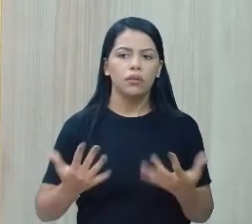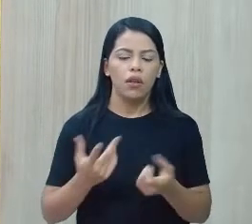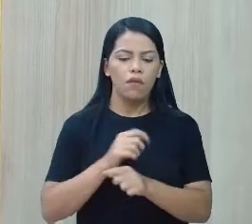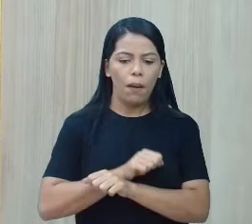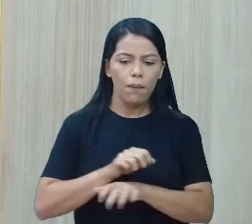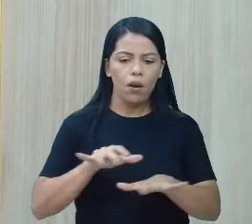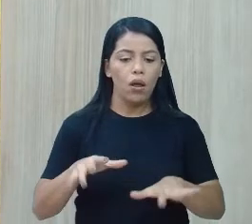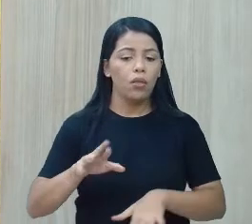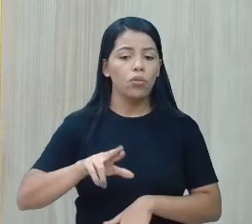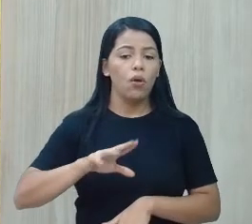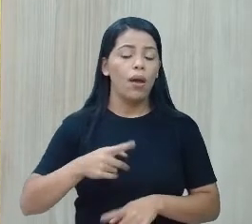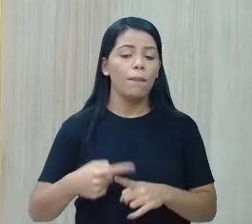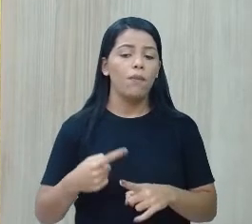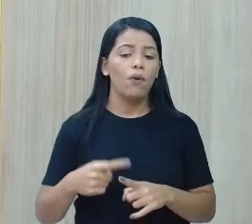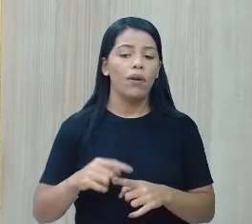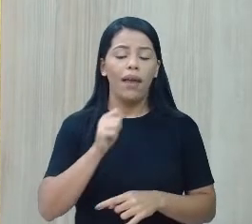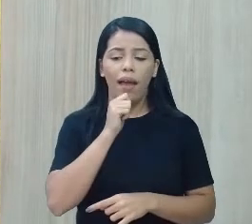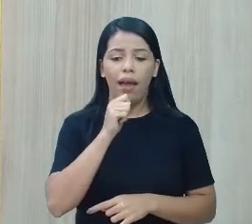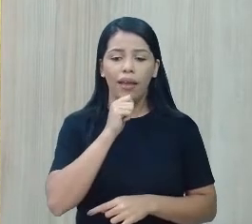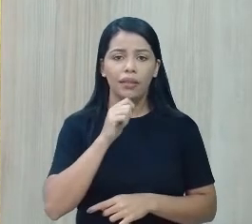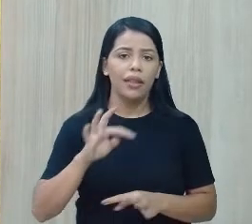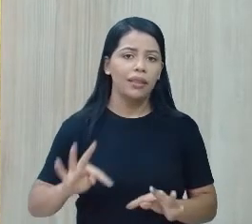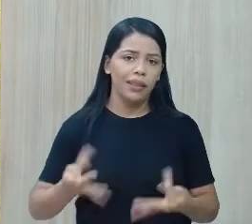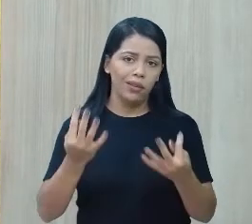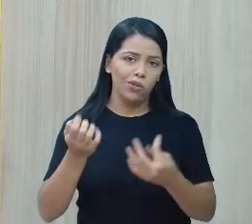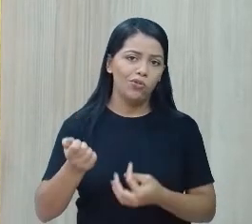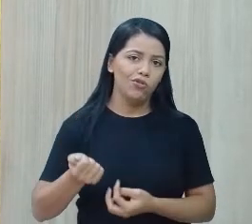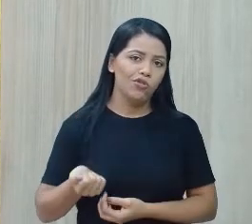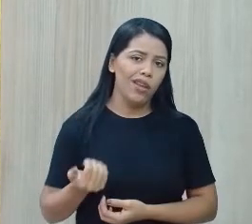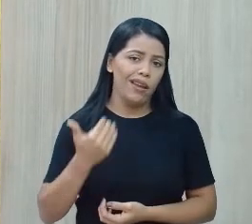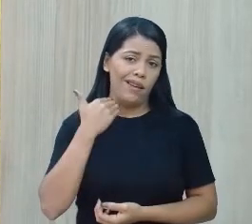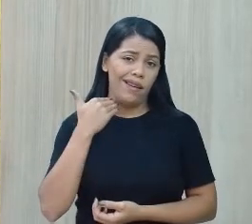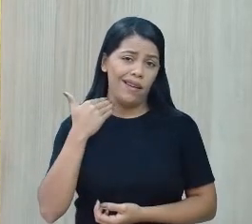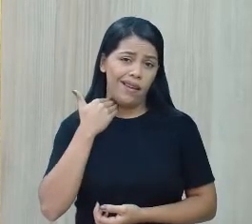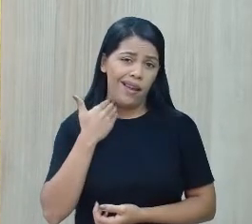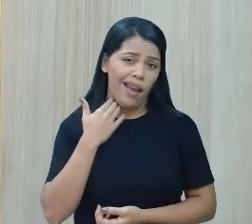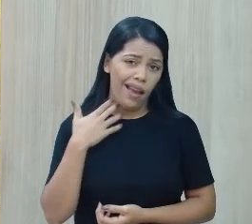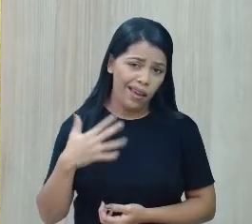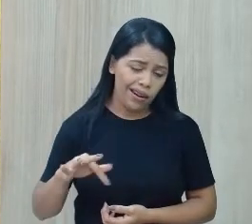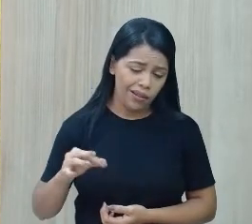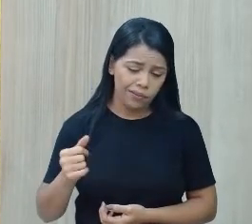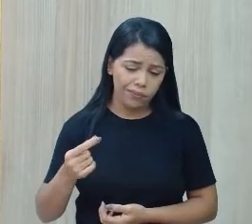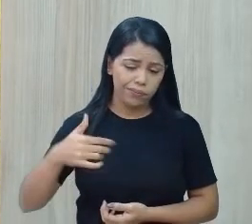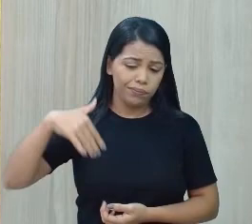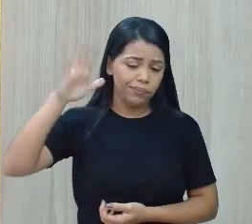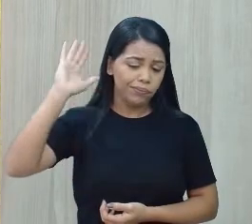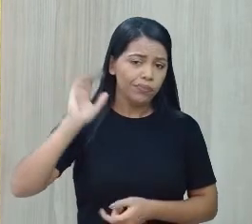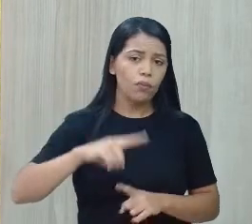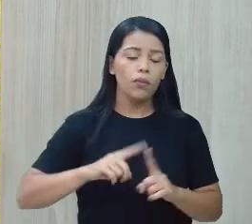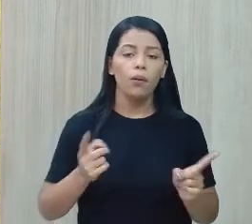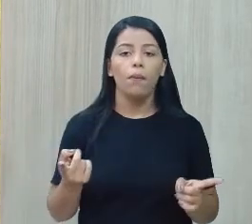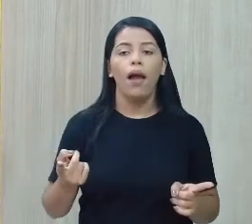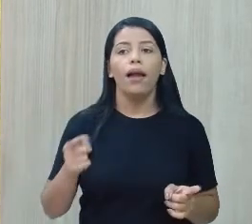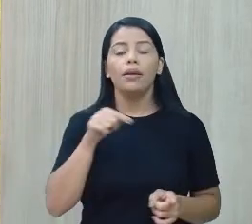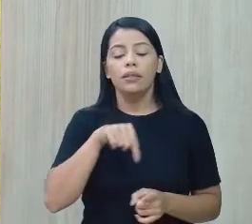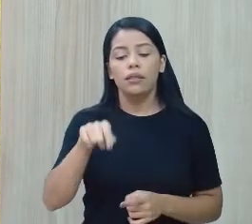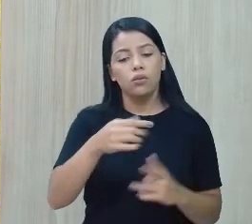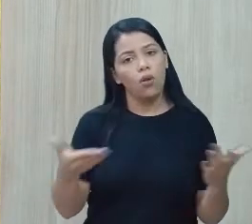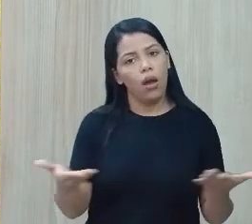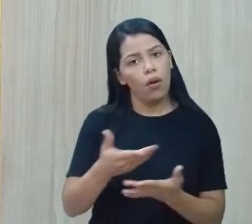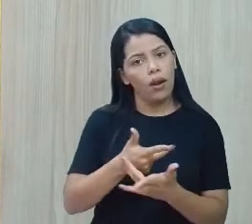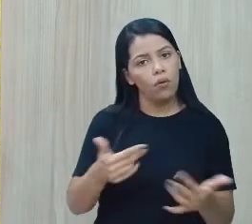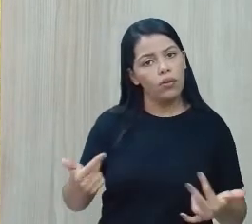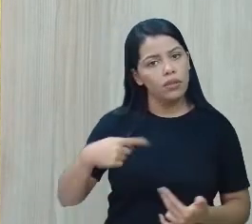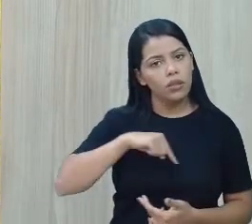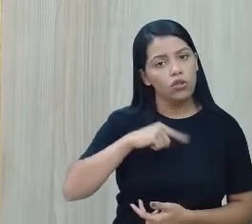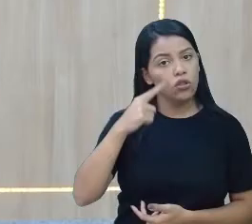não, porque é uma tecnologia cara ainda, né? Muito caríssimo, né? Mas é um avanço que a gente só imaginava em filmes de ficção. Justamente. Vamos